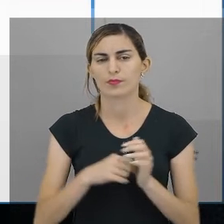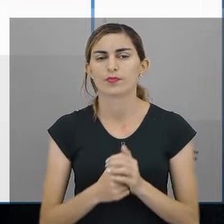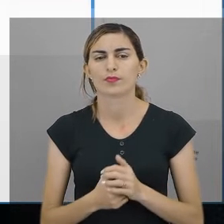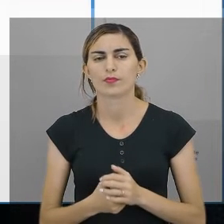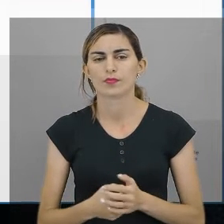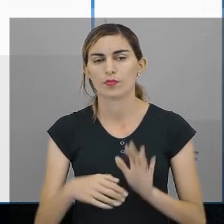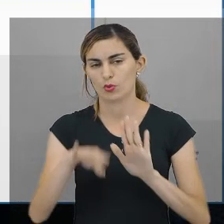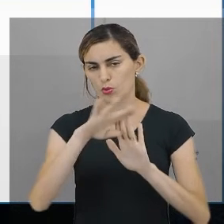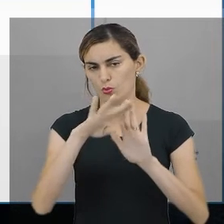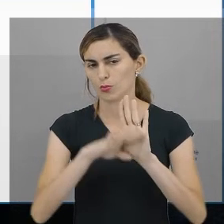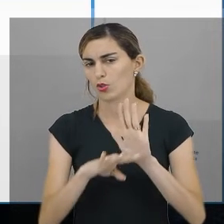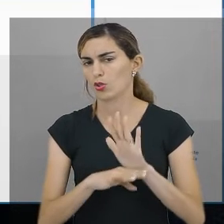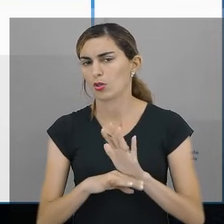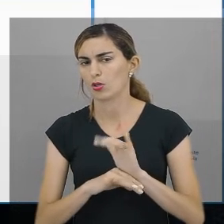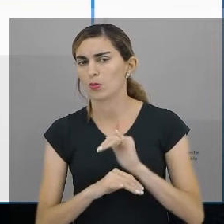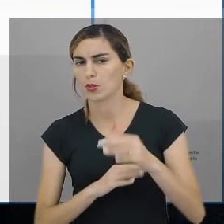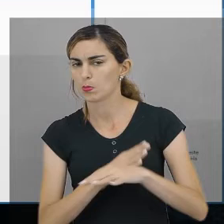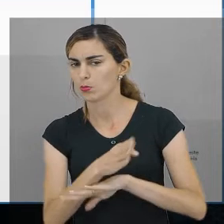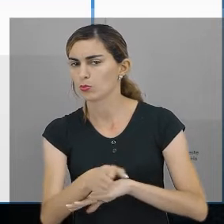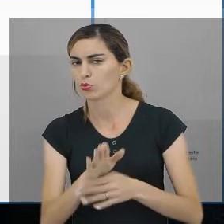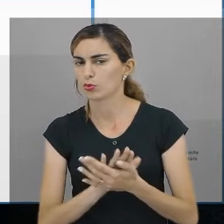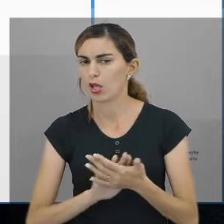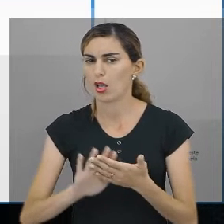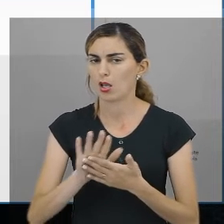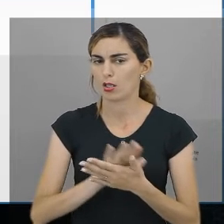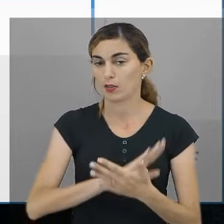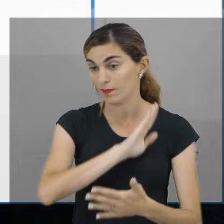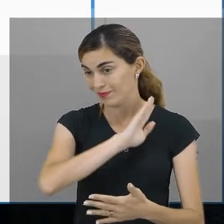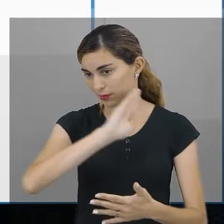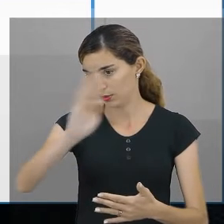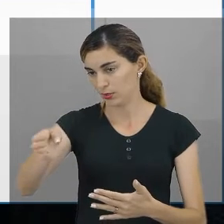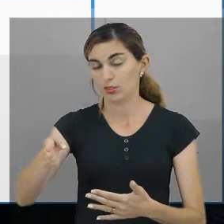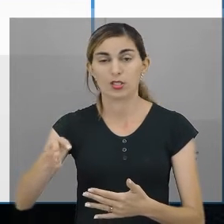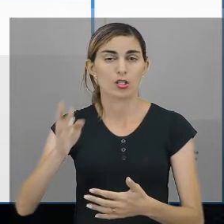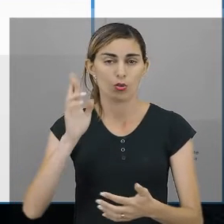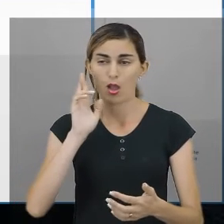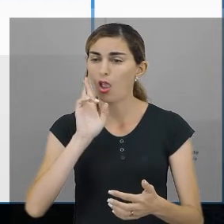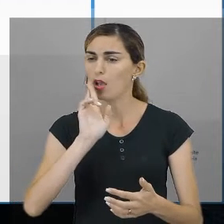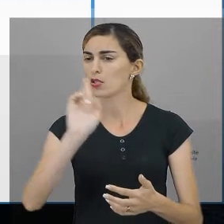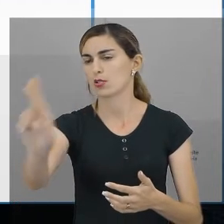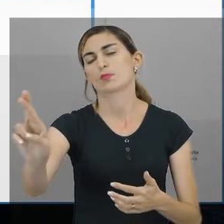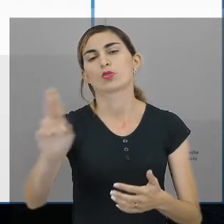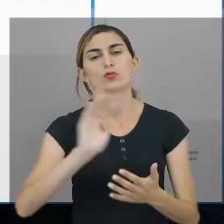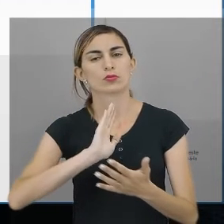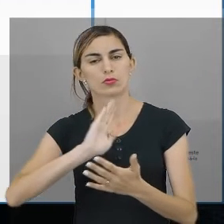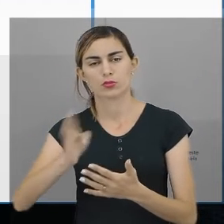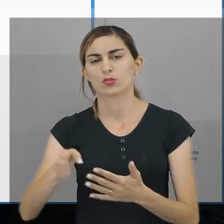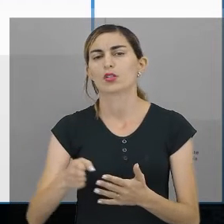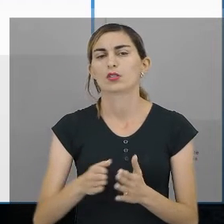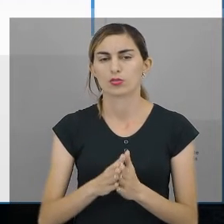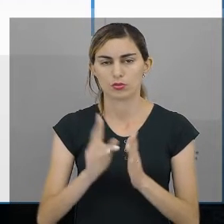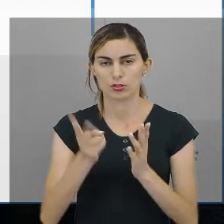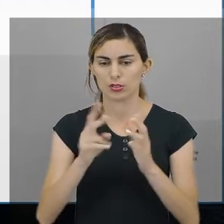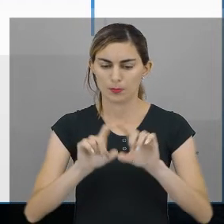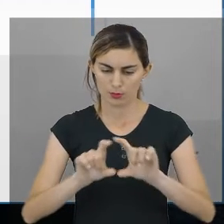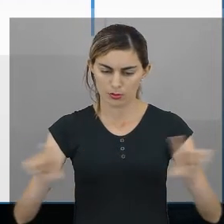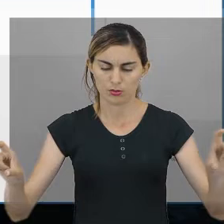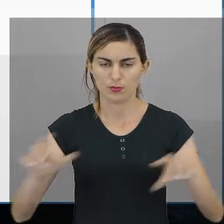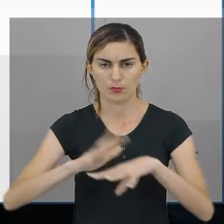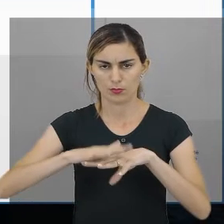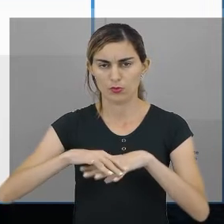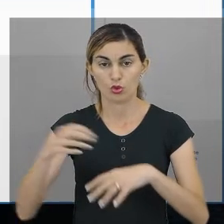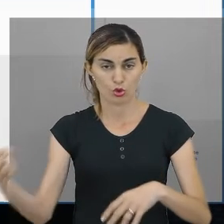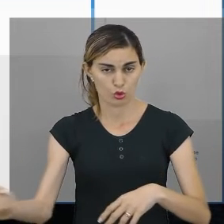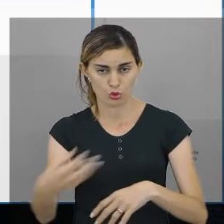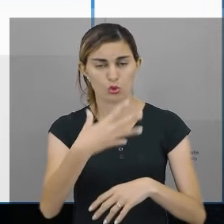O programa não recebe nenhuma entrada do usuário, ele vai direto. O resultado sempre recebe uma expressão aritmética nova e